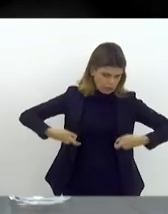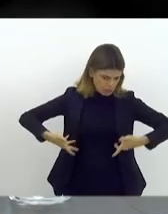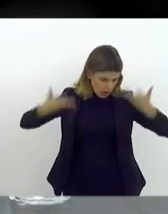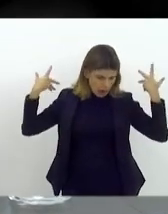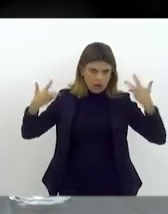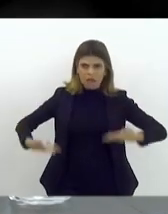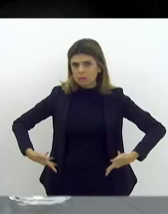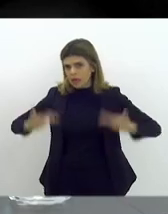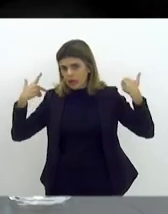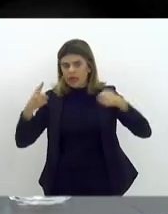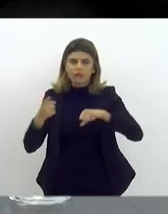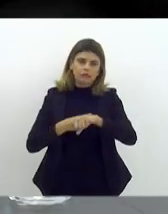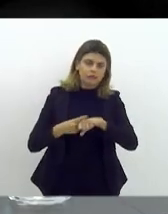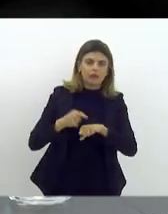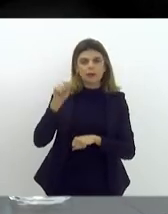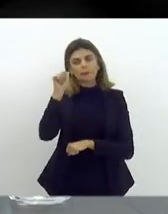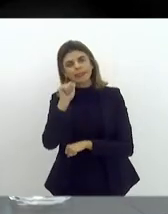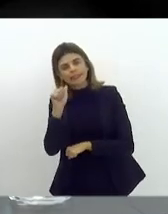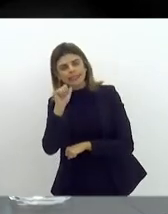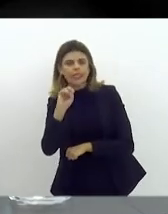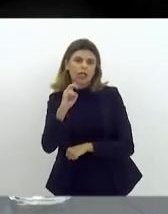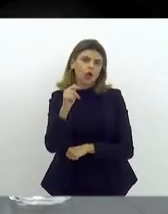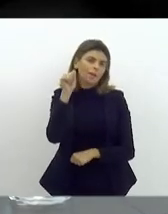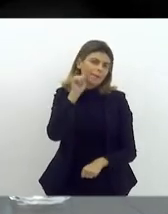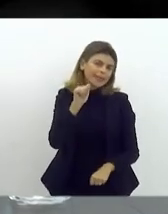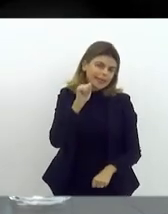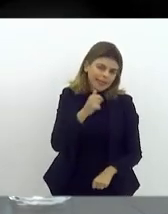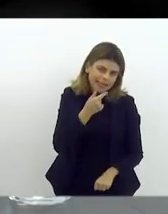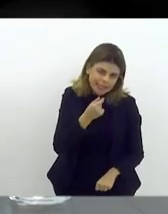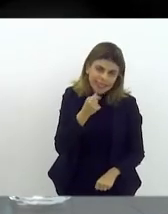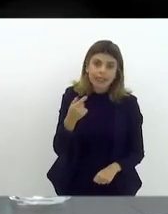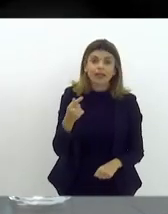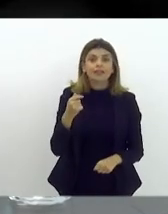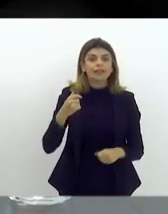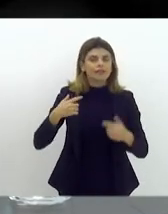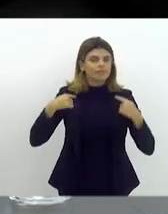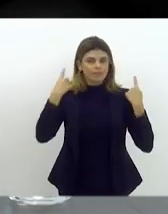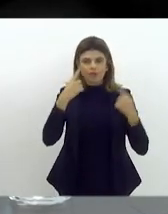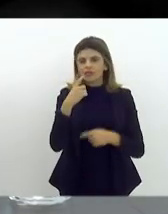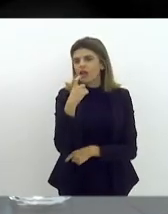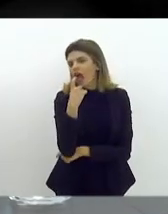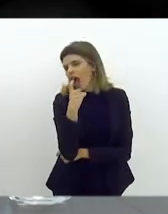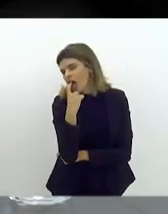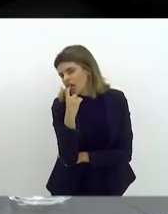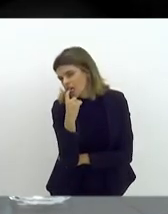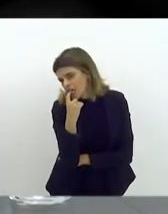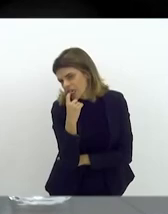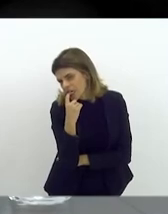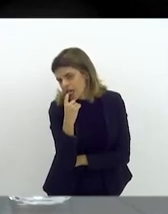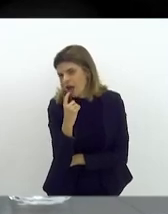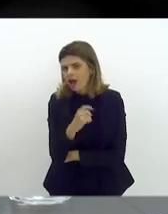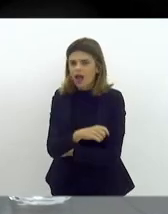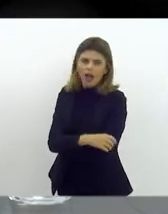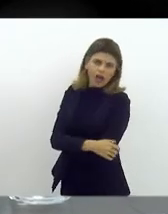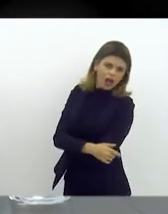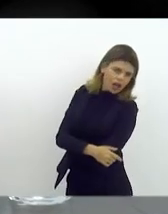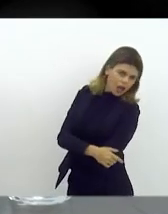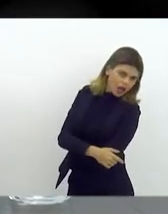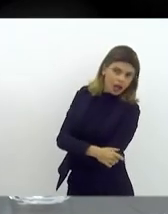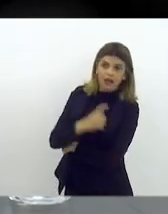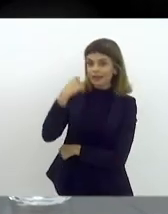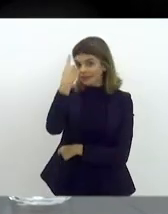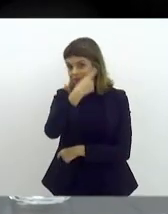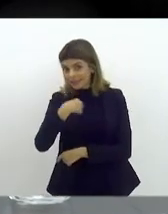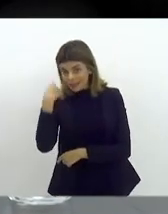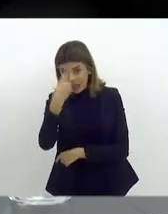meninos né mas a gente tá trazendo aqui das meninas e mulheres mas meninas em poses sensuais né então muitas vezes a gente tem cenas